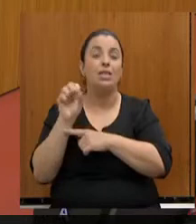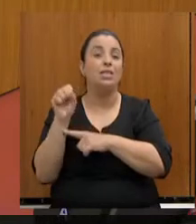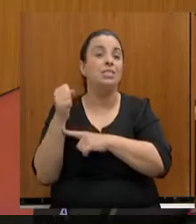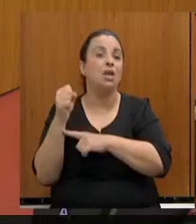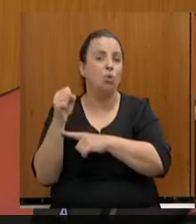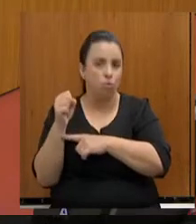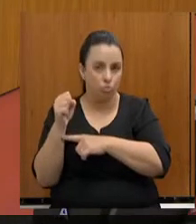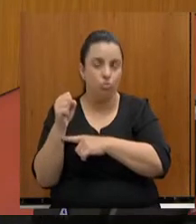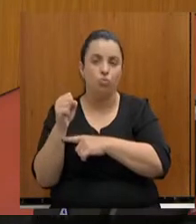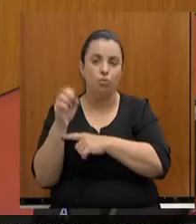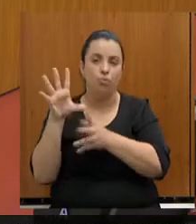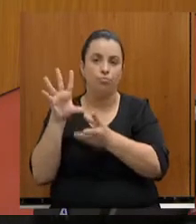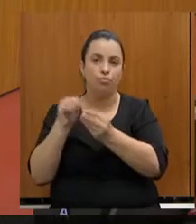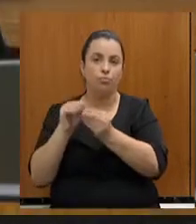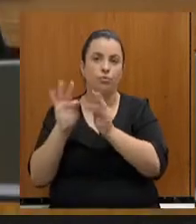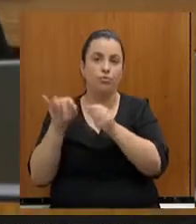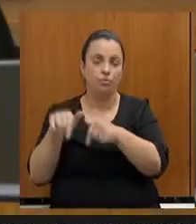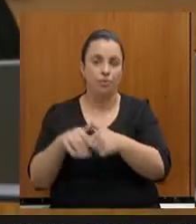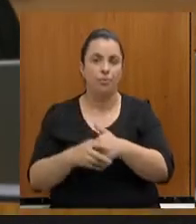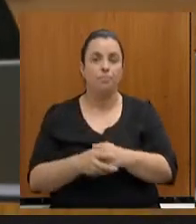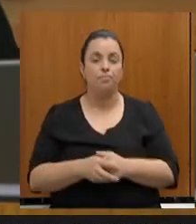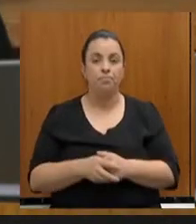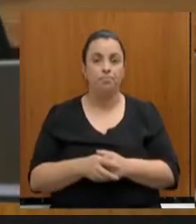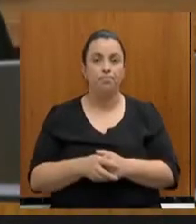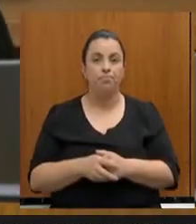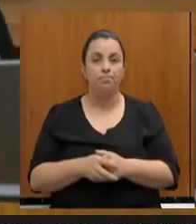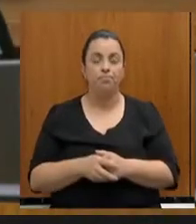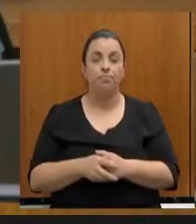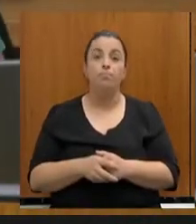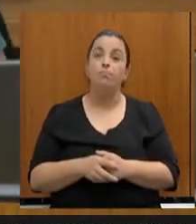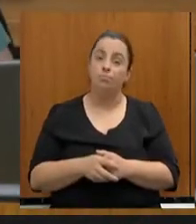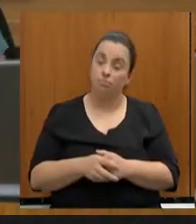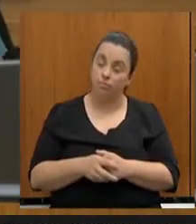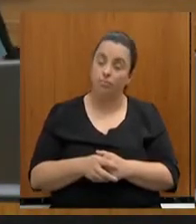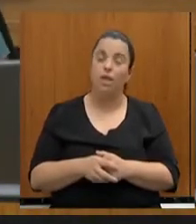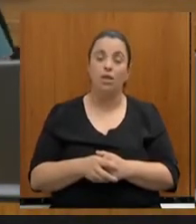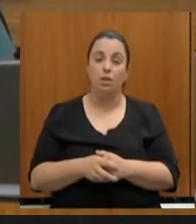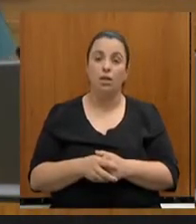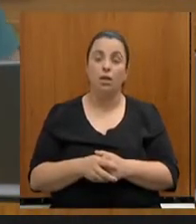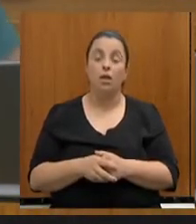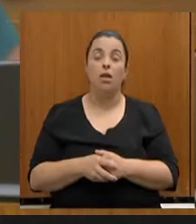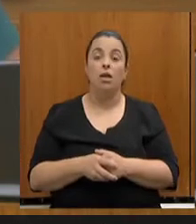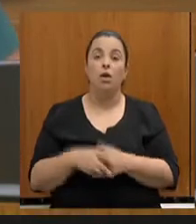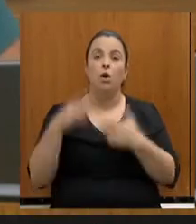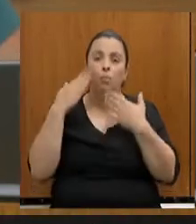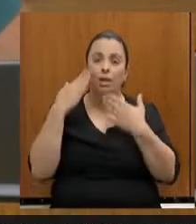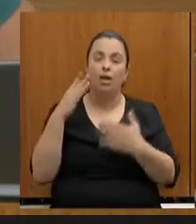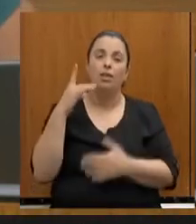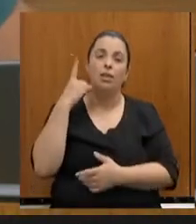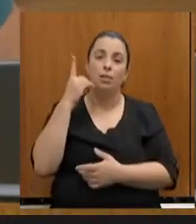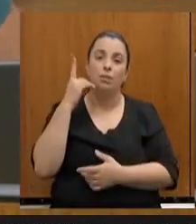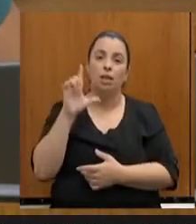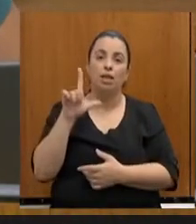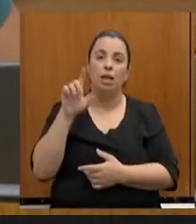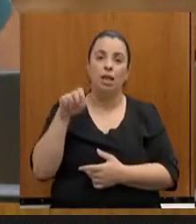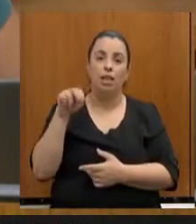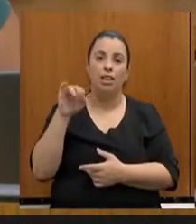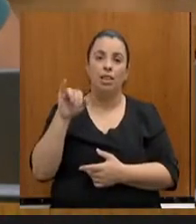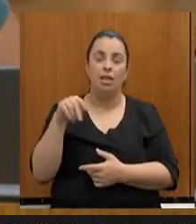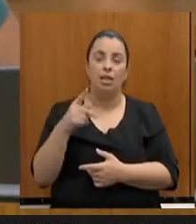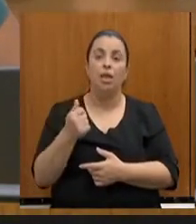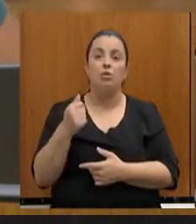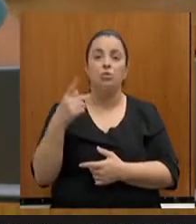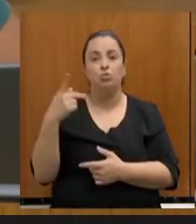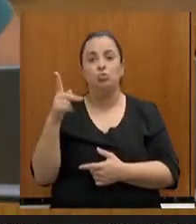as suas contribuições finais Tá bem obrigado a deputada Leninha pelas suas